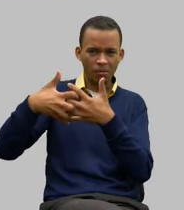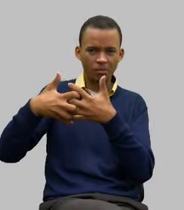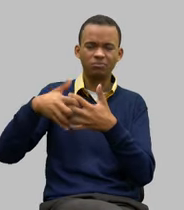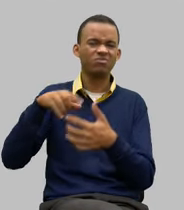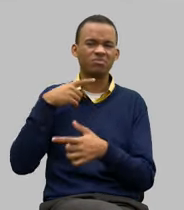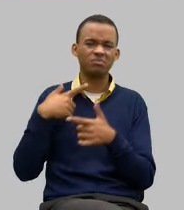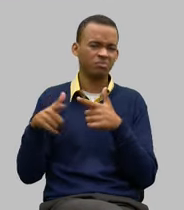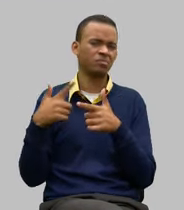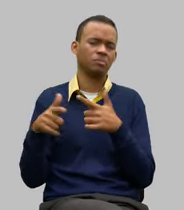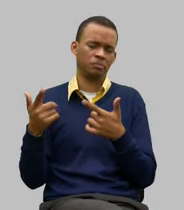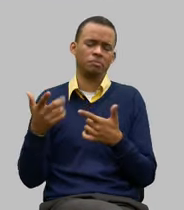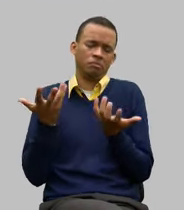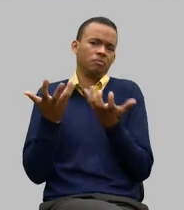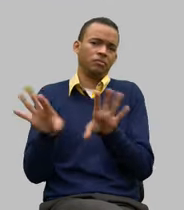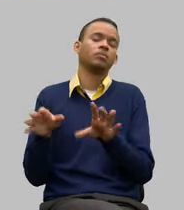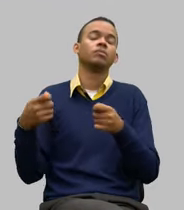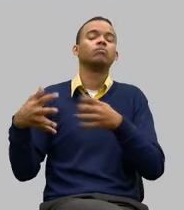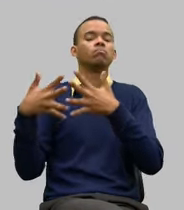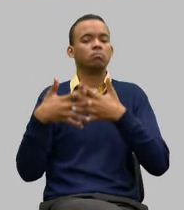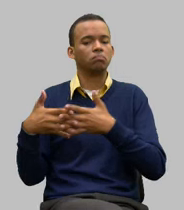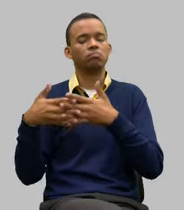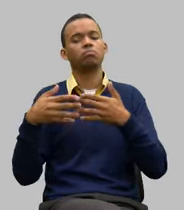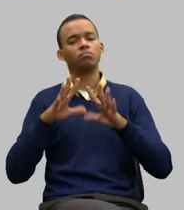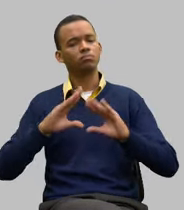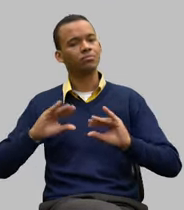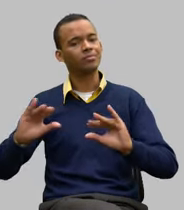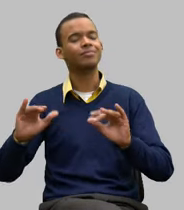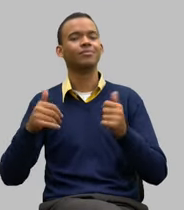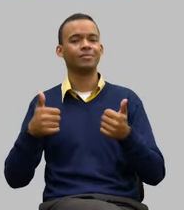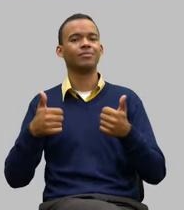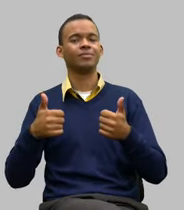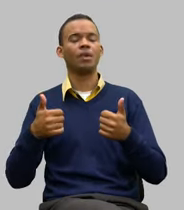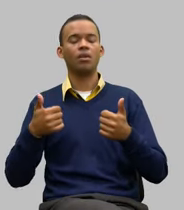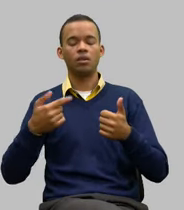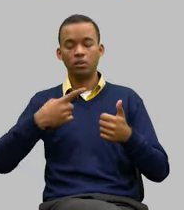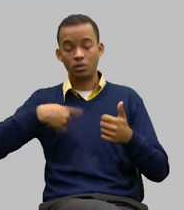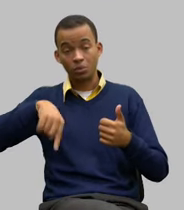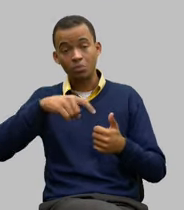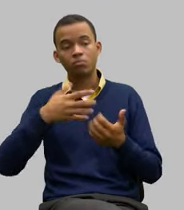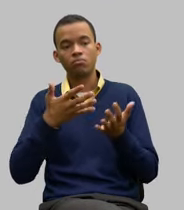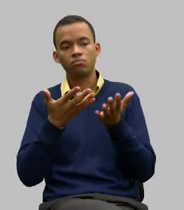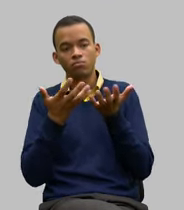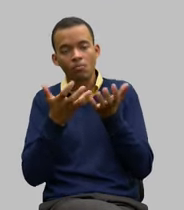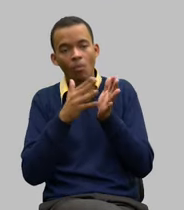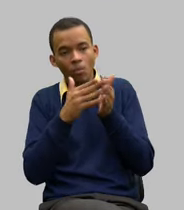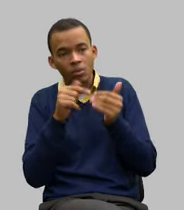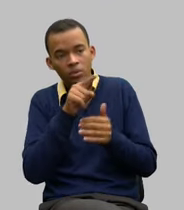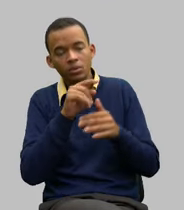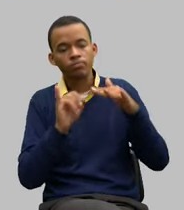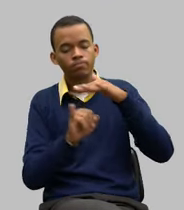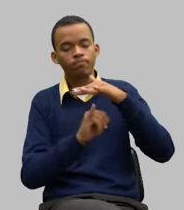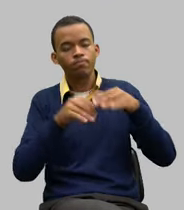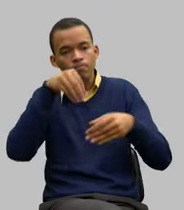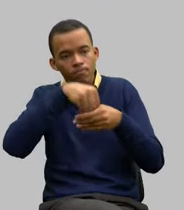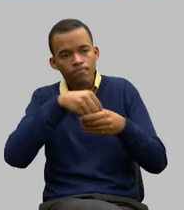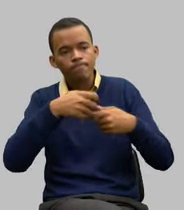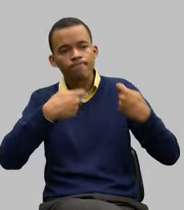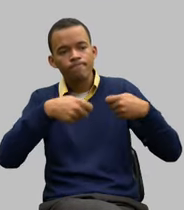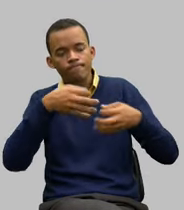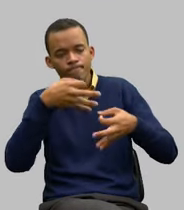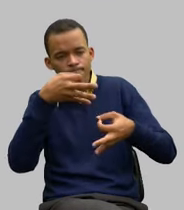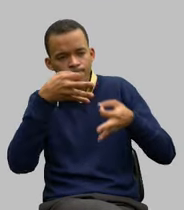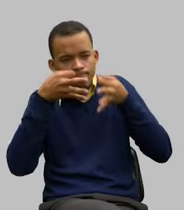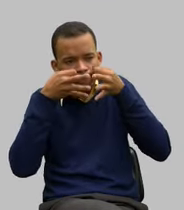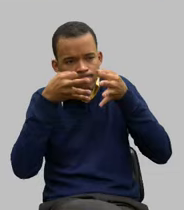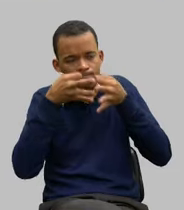escalas que o senhor corrija que o senhor dê ordem internamente para não isso não aconteça para que quando o policial penal for pra